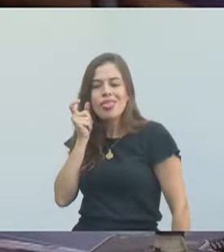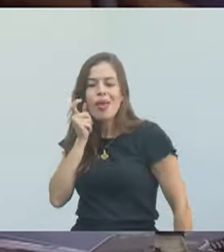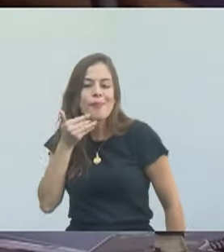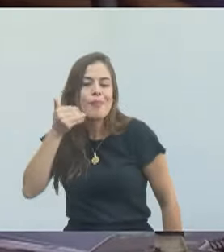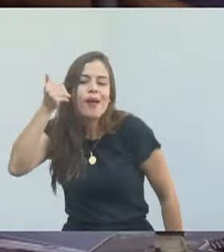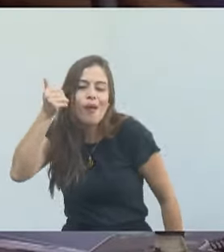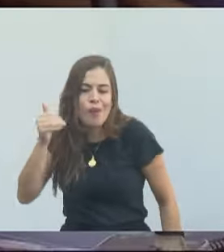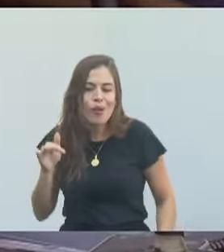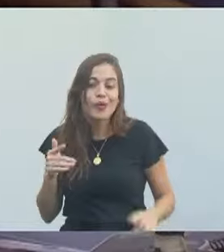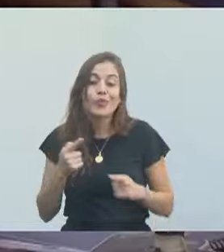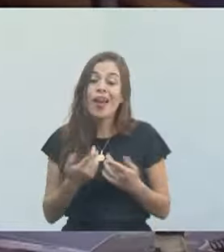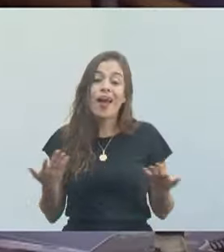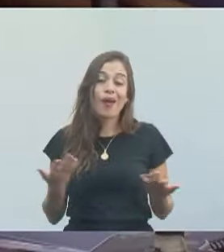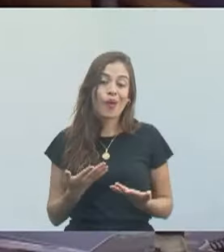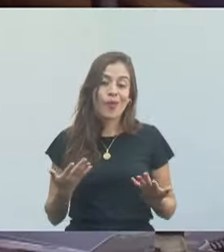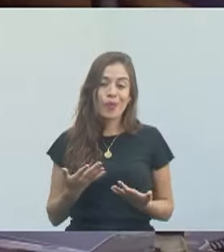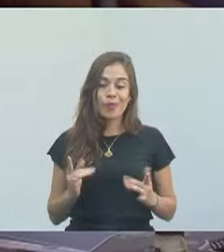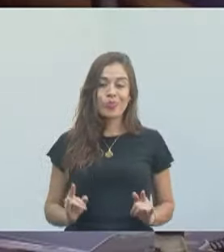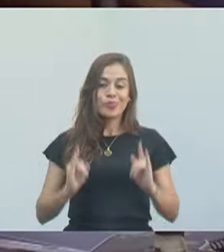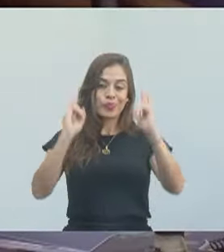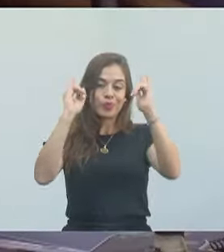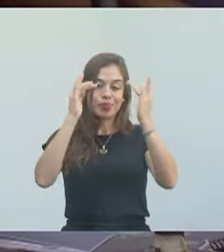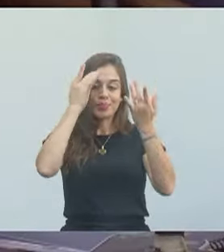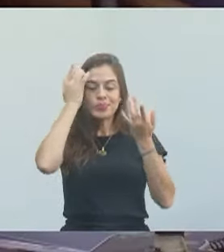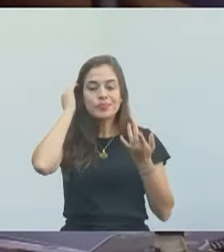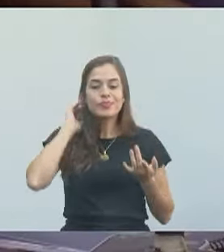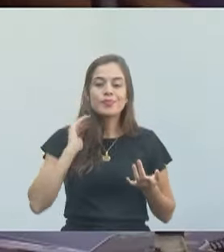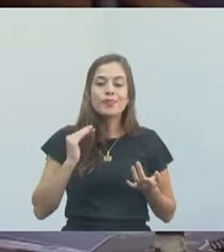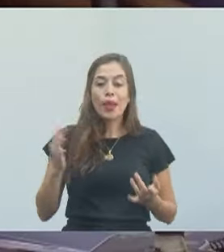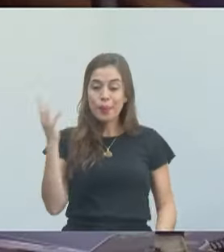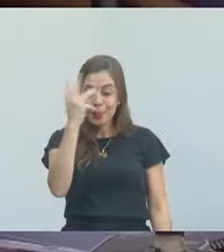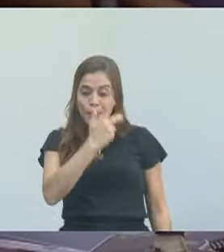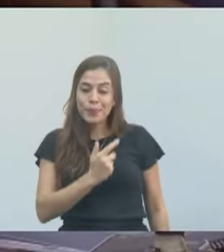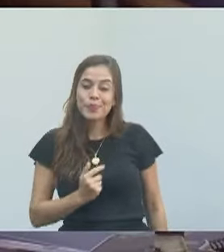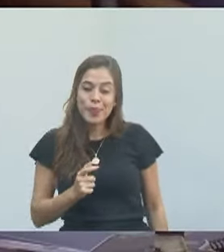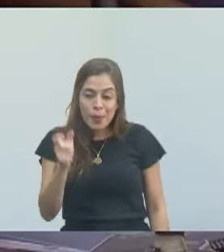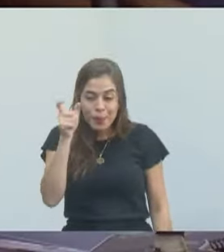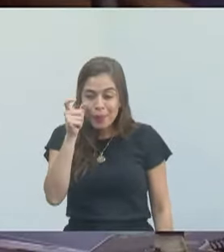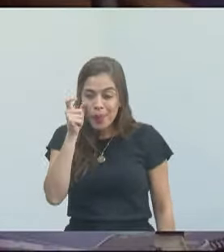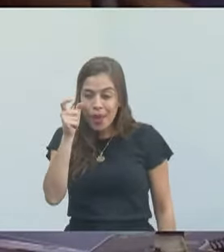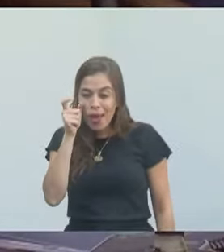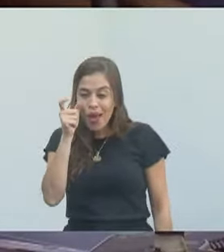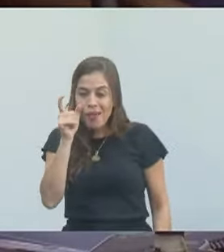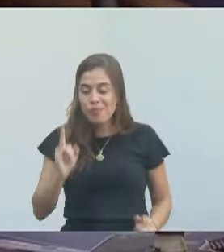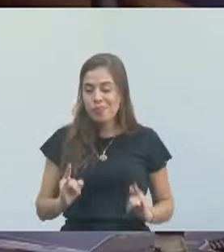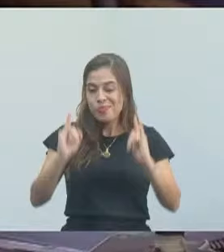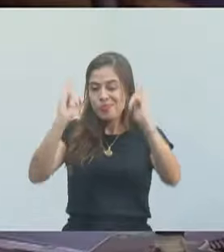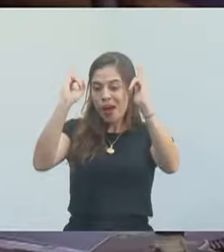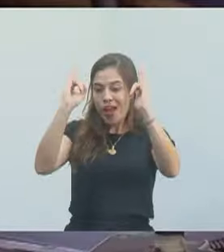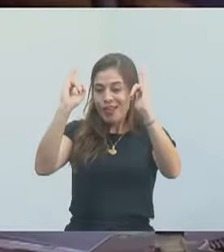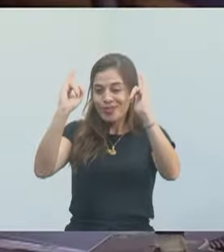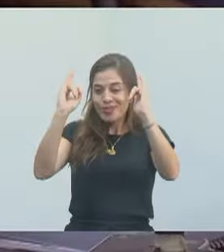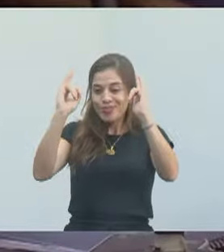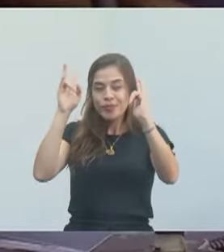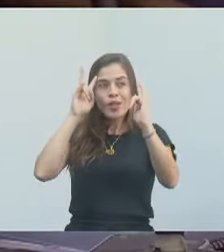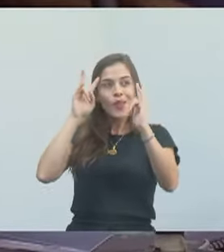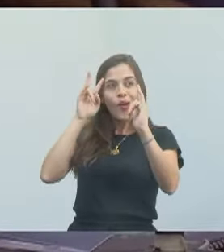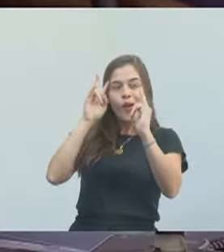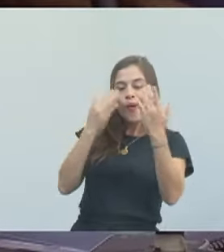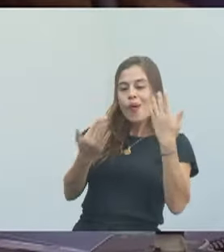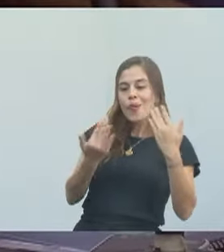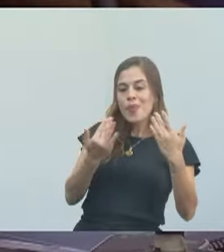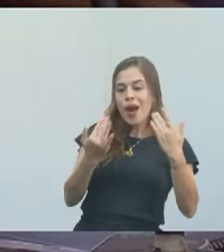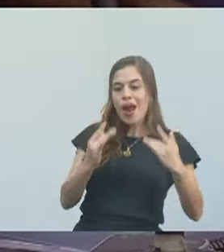prédios atuais, não é? É tão bonito, né, a gente observar esses prédios históricos e comparar hoje com a arquitetura